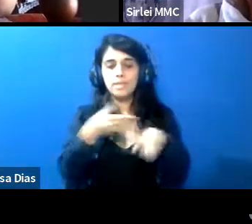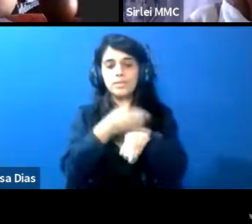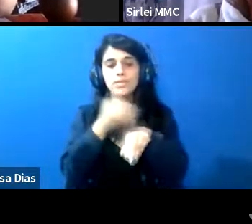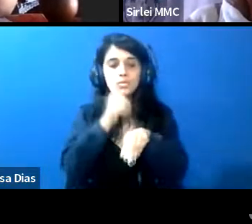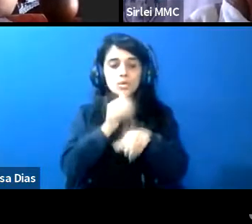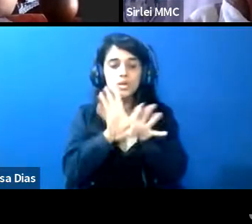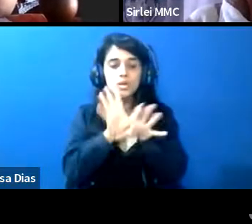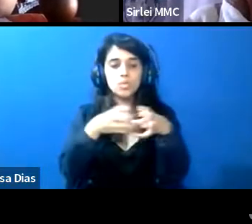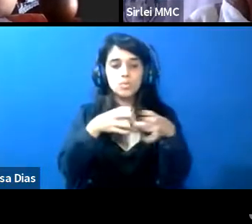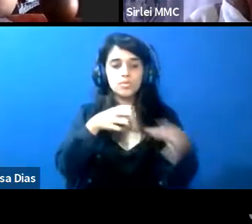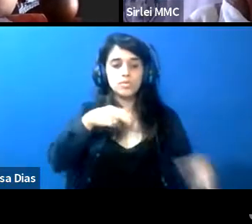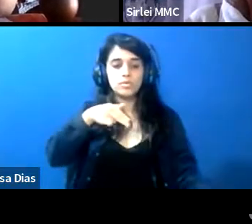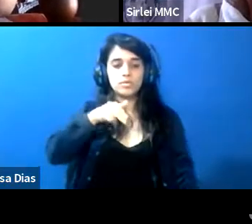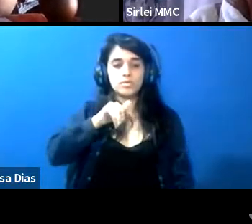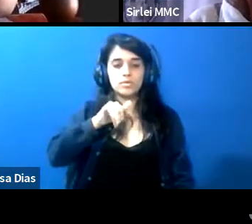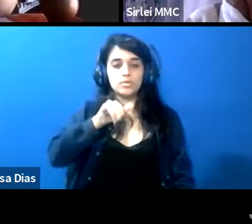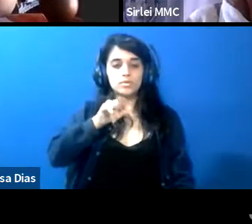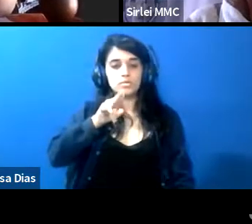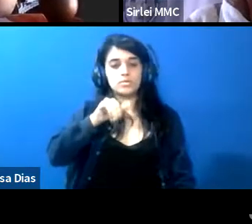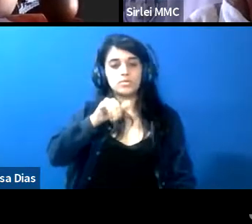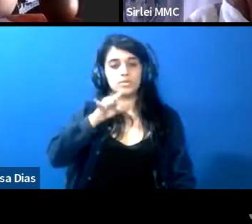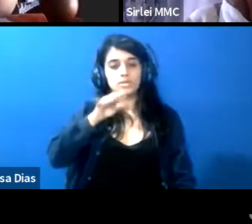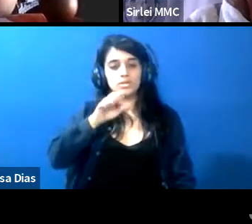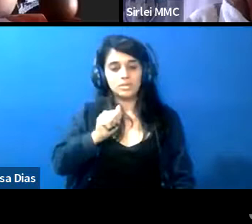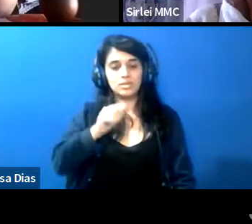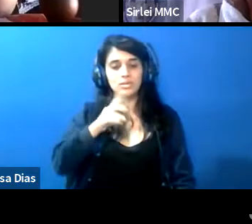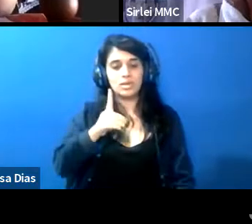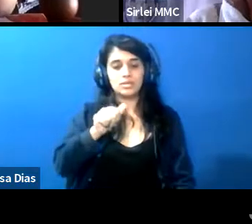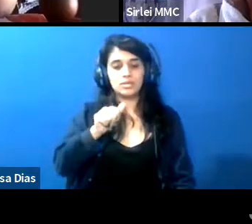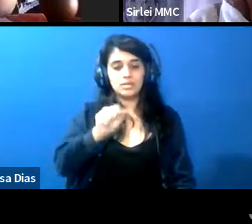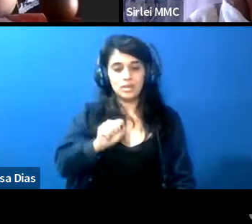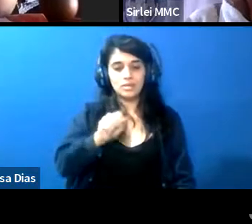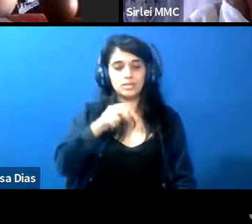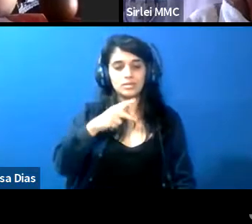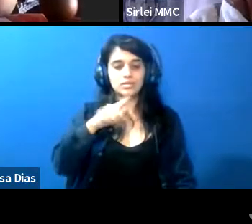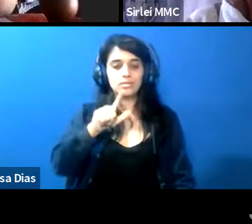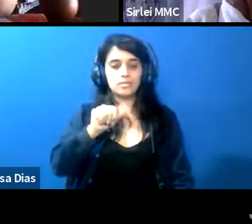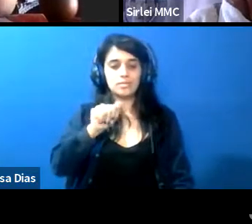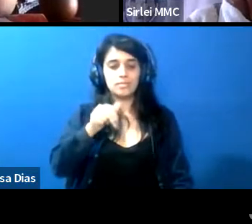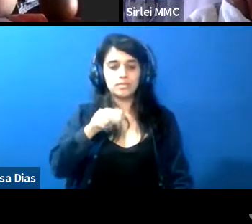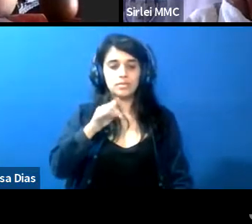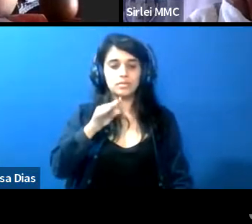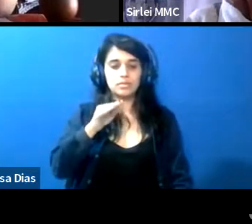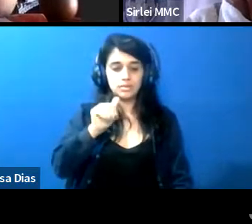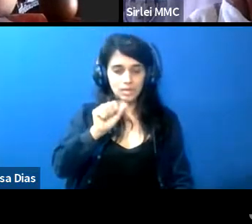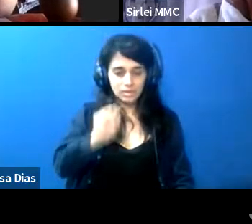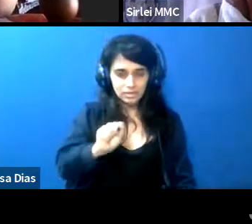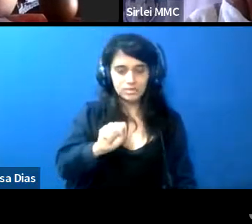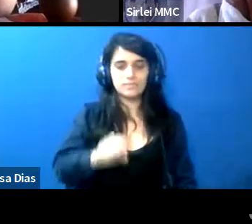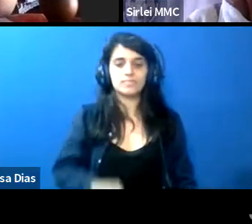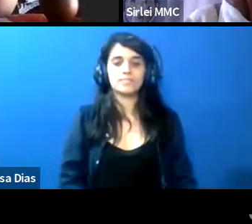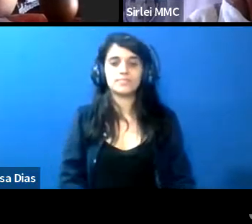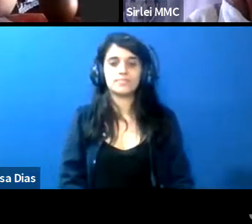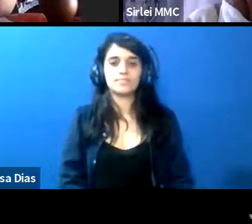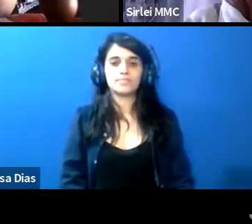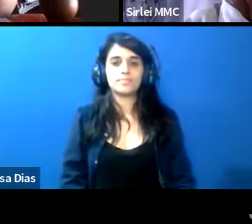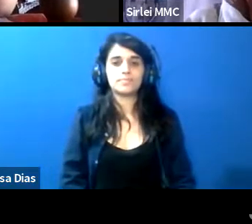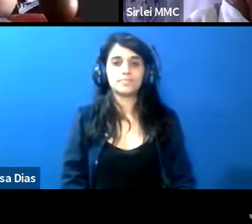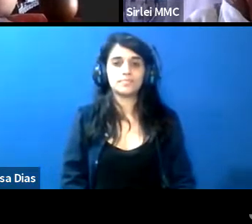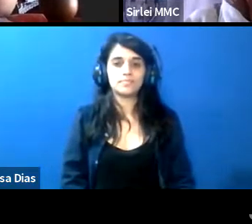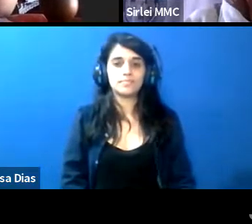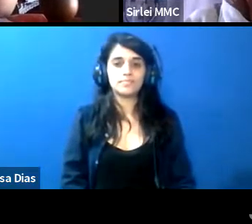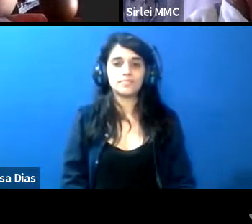O Quinta das Plantas, ele é muito amplo no sentido de ter